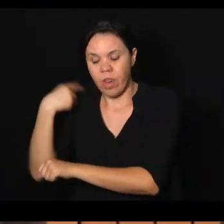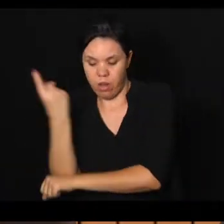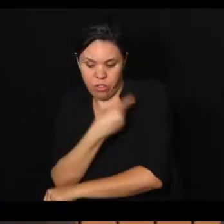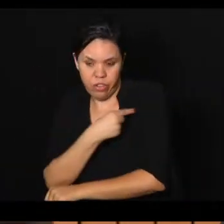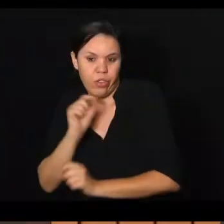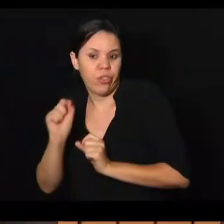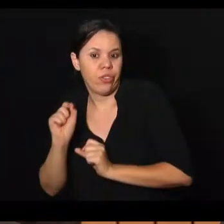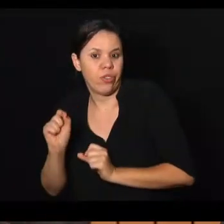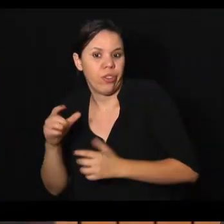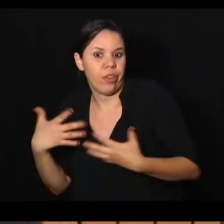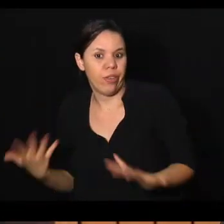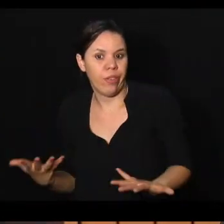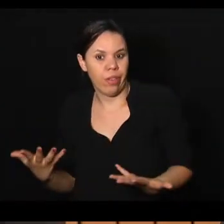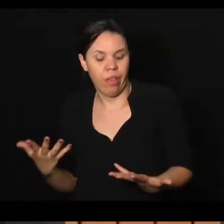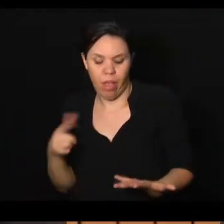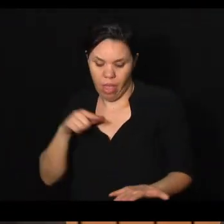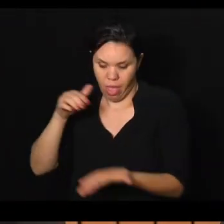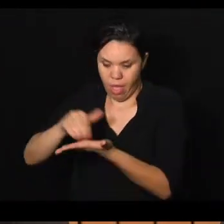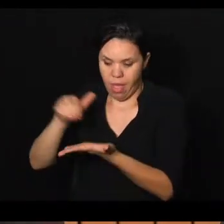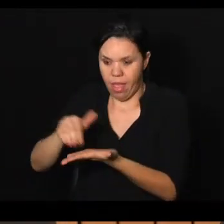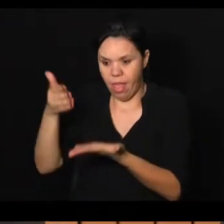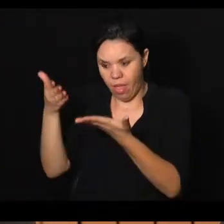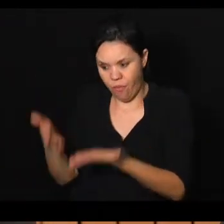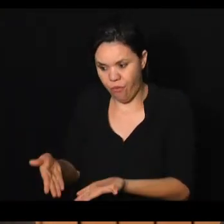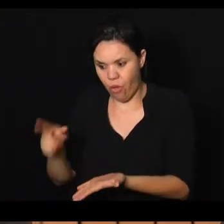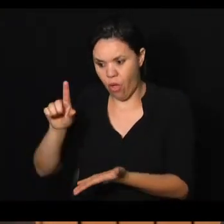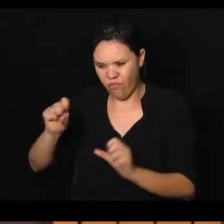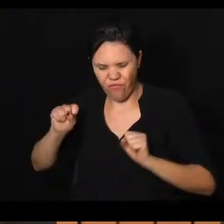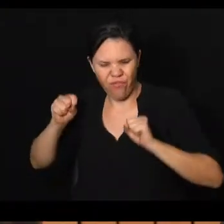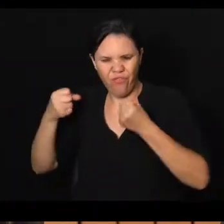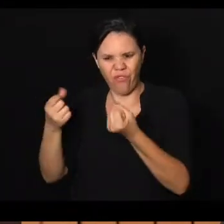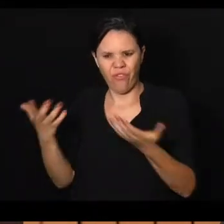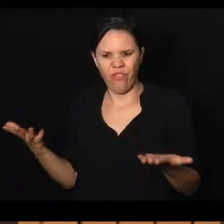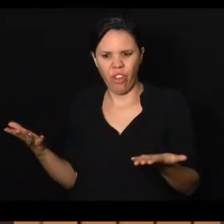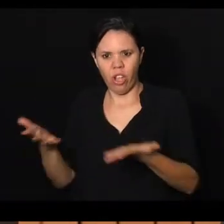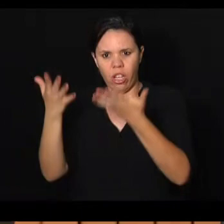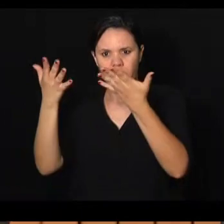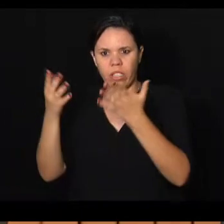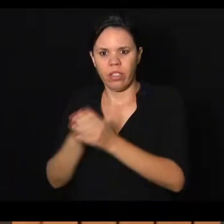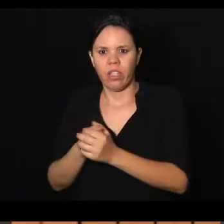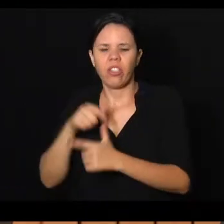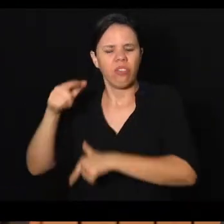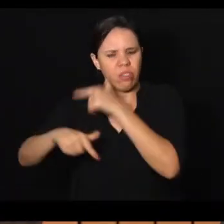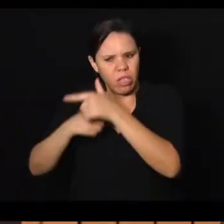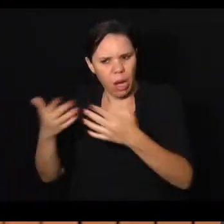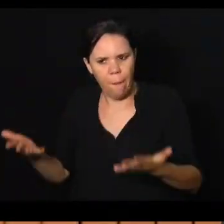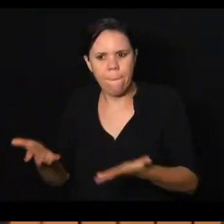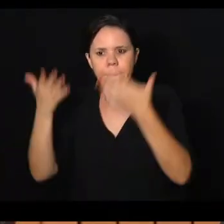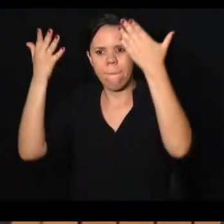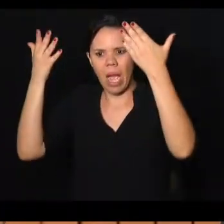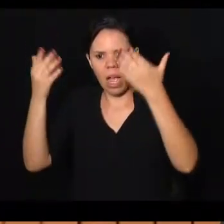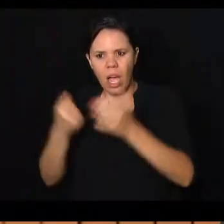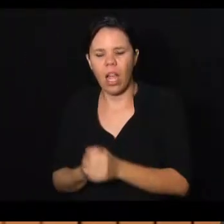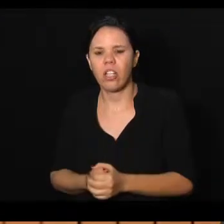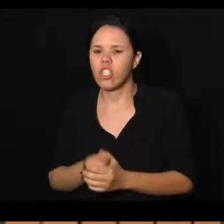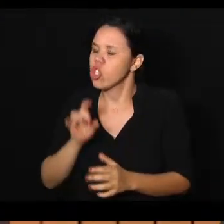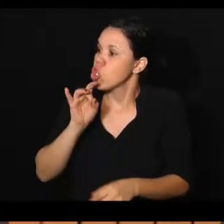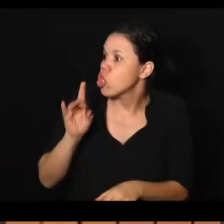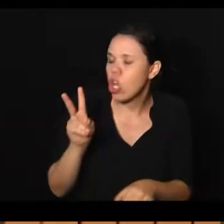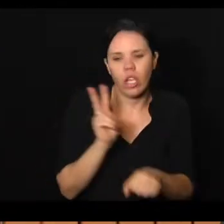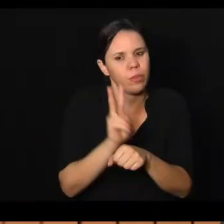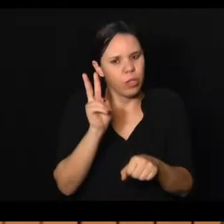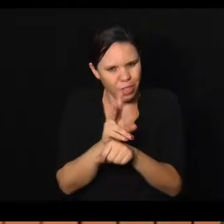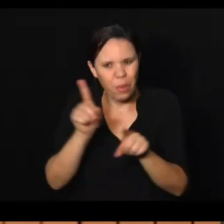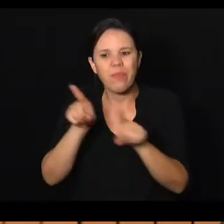vem com essa secretaria que foi fortalecida para fazer um grande trabalho, não apenas de proteção, mas